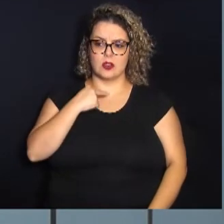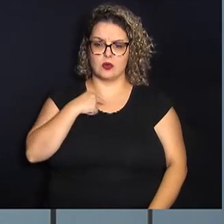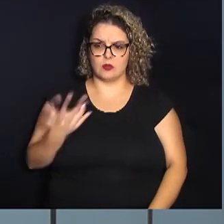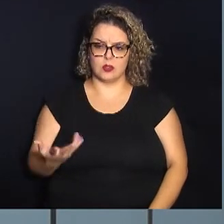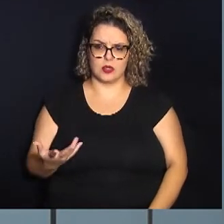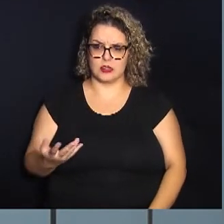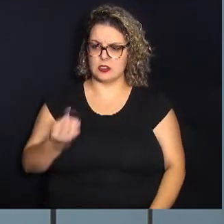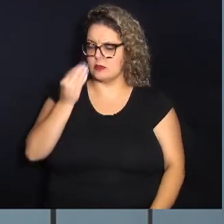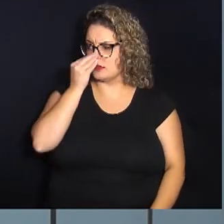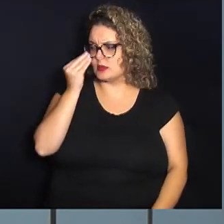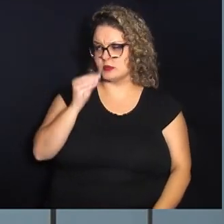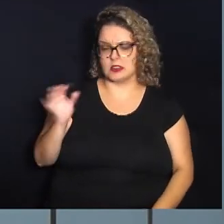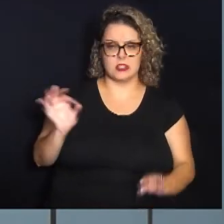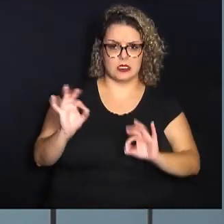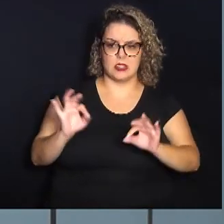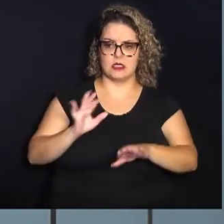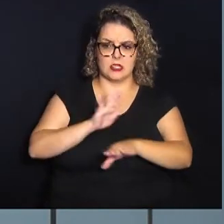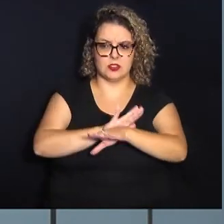facilitar